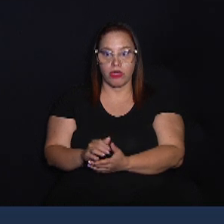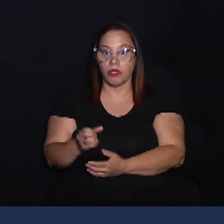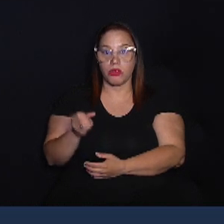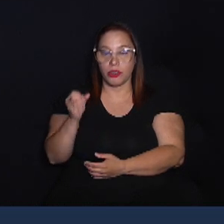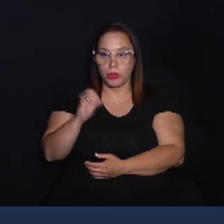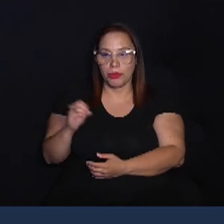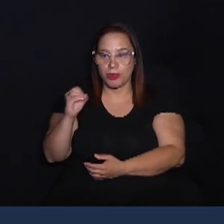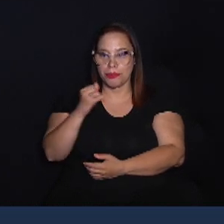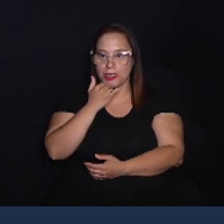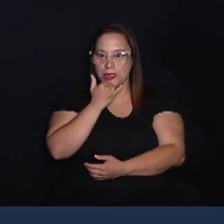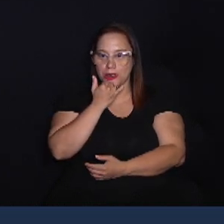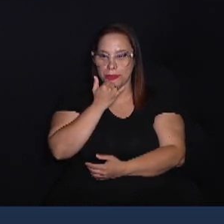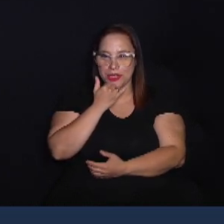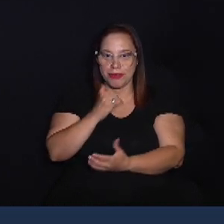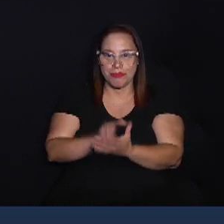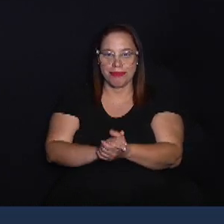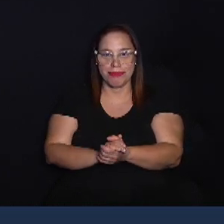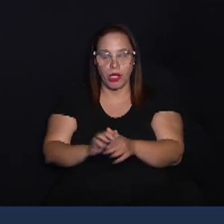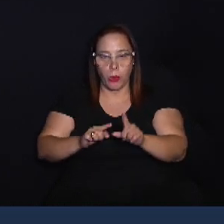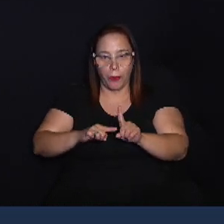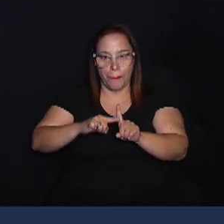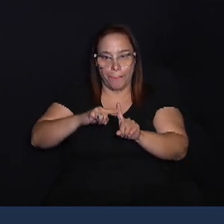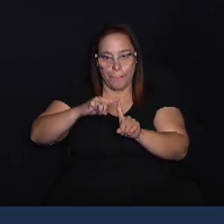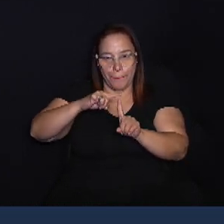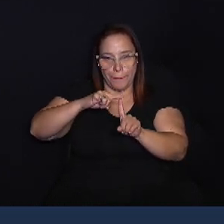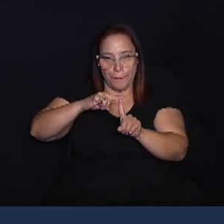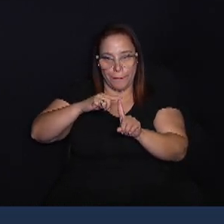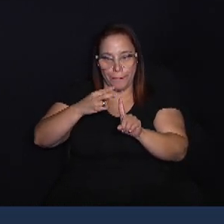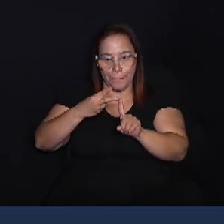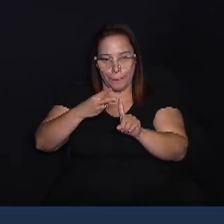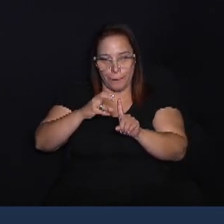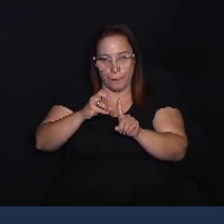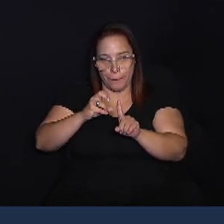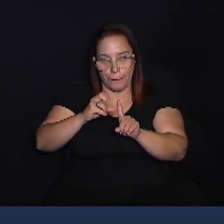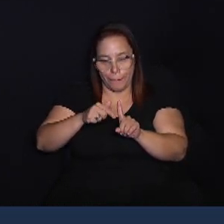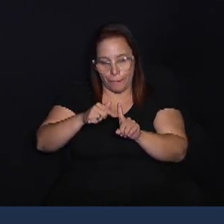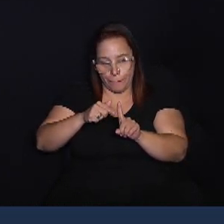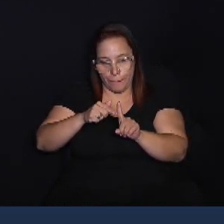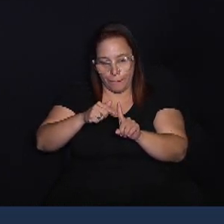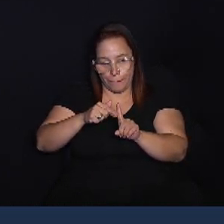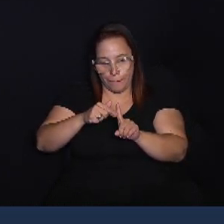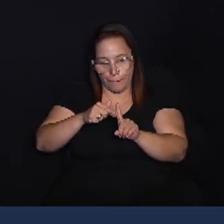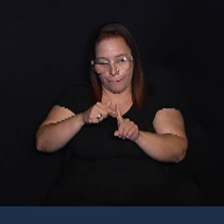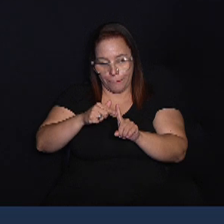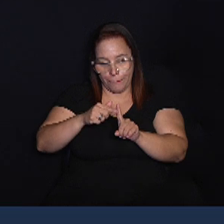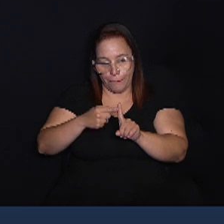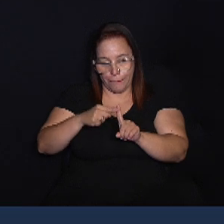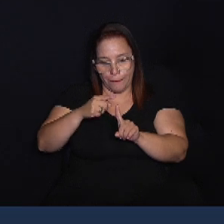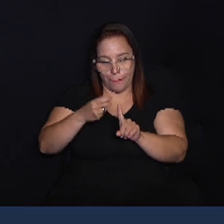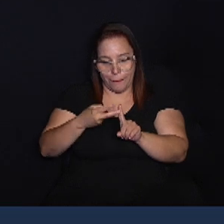Ao longo do dia a temperatura até sobe, mas uma amplitude térmica pequena, podendo chegar